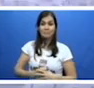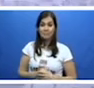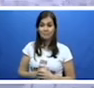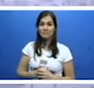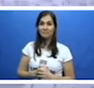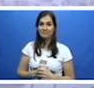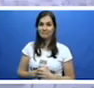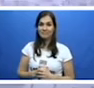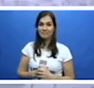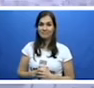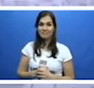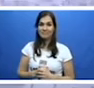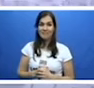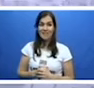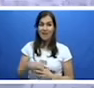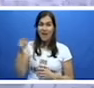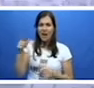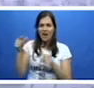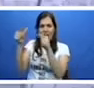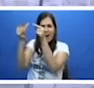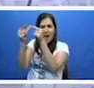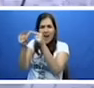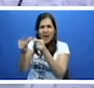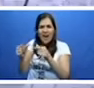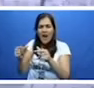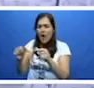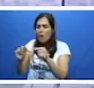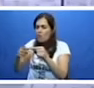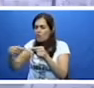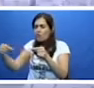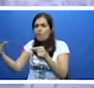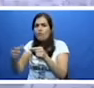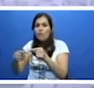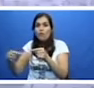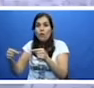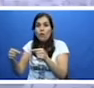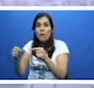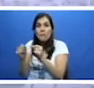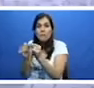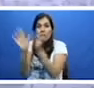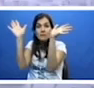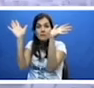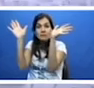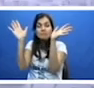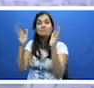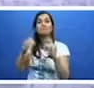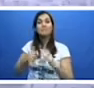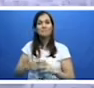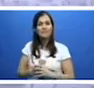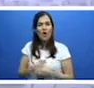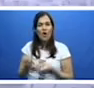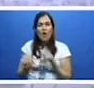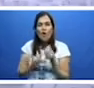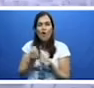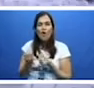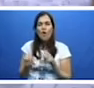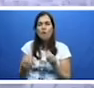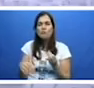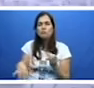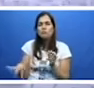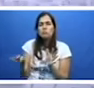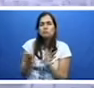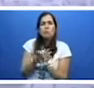e as o caule os galhos e as folhas se formam para cima como se fosse no formato de uma